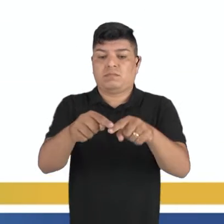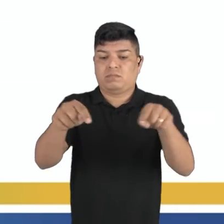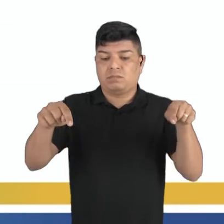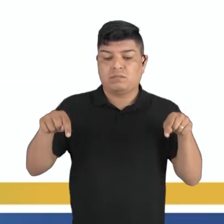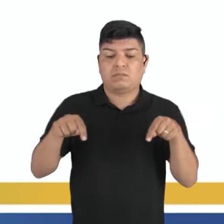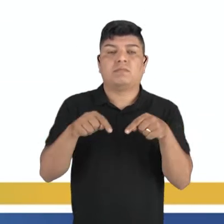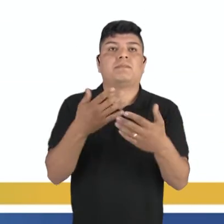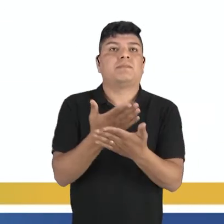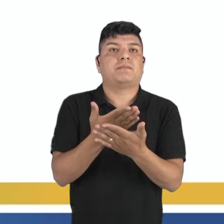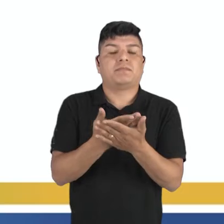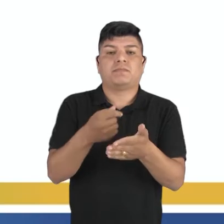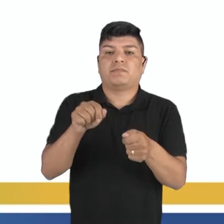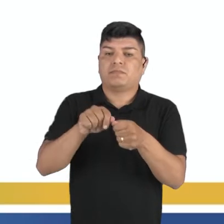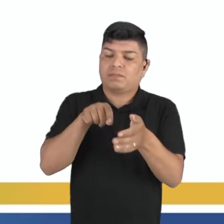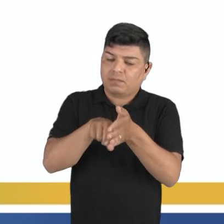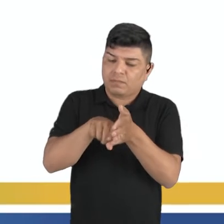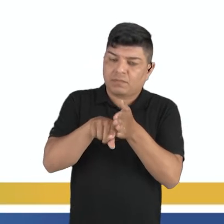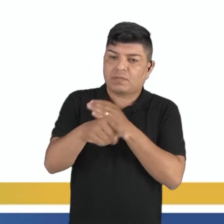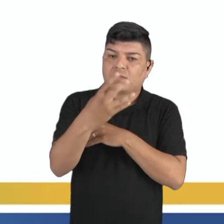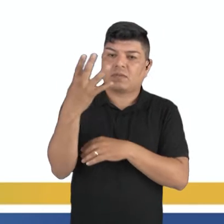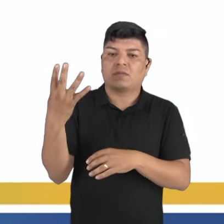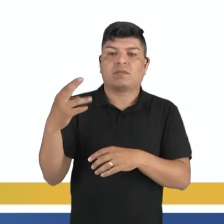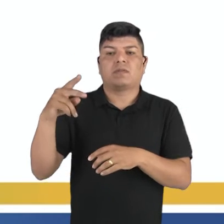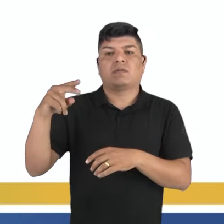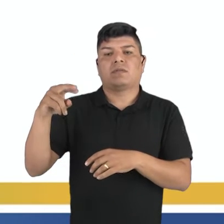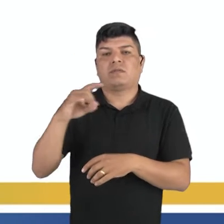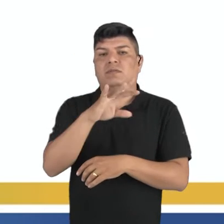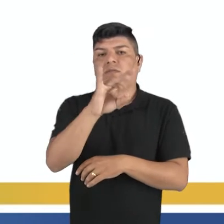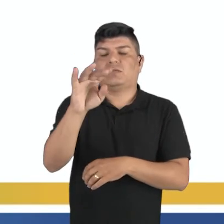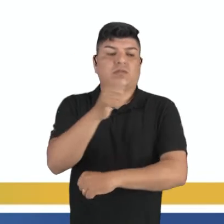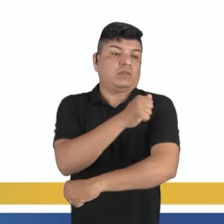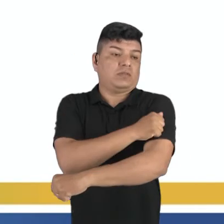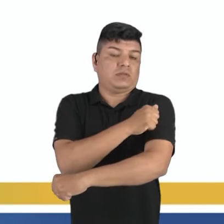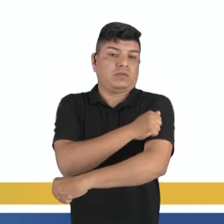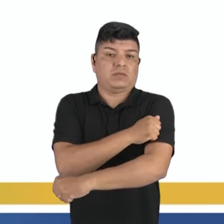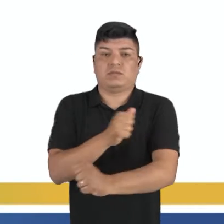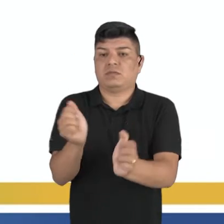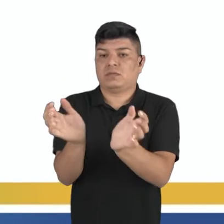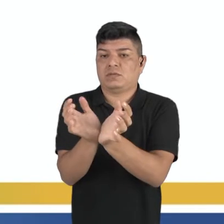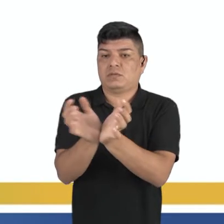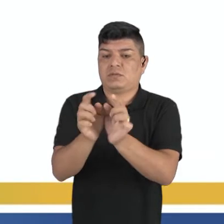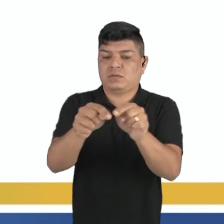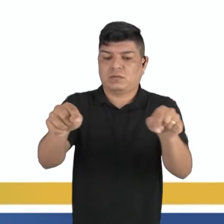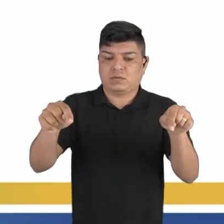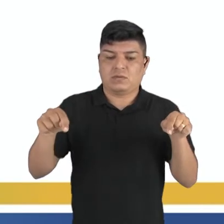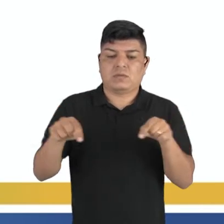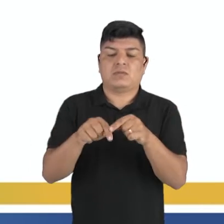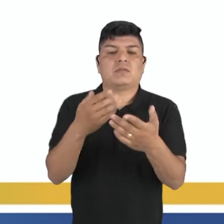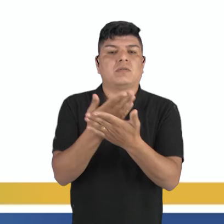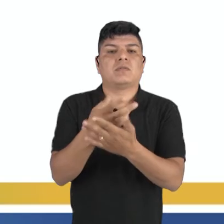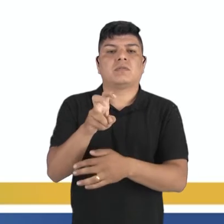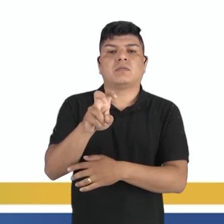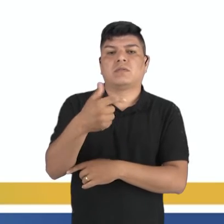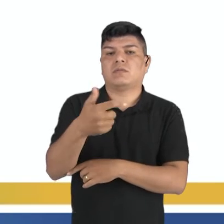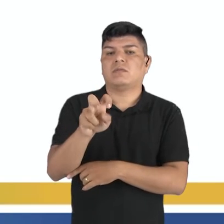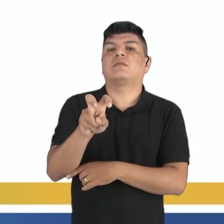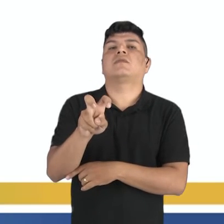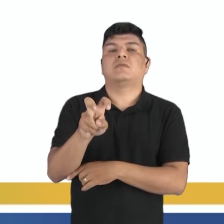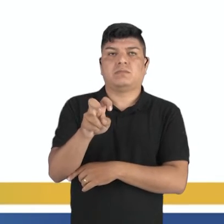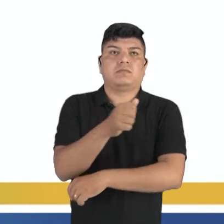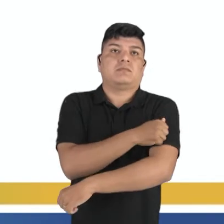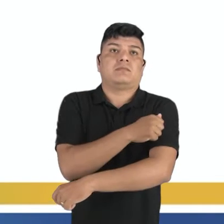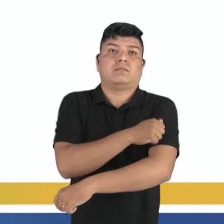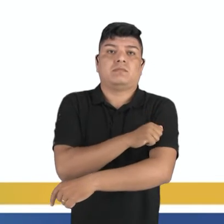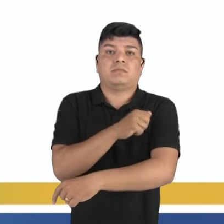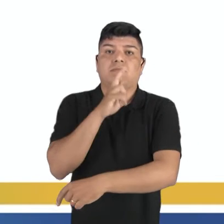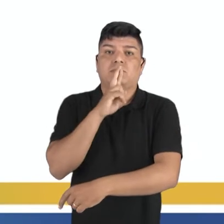exemplo? Foi feita uma pesquisa, né, sobre a quantidade de irmãos de cada aluno em uma classe de 25 alunos. Então, nós temos o